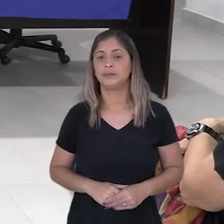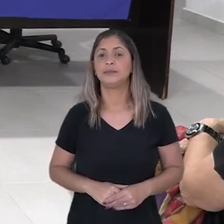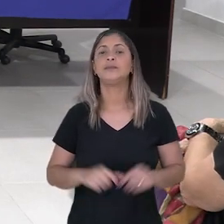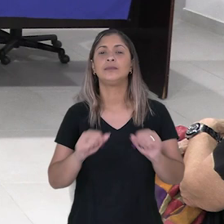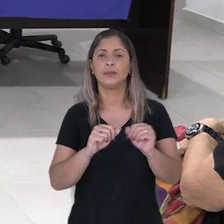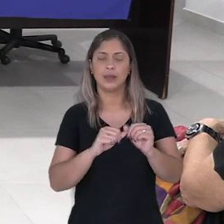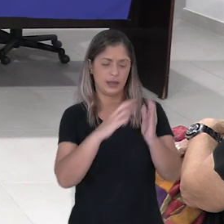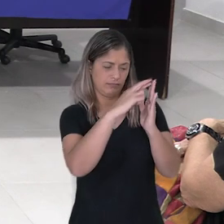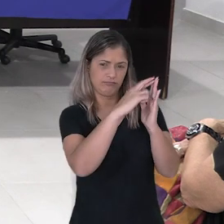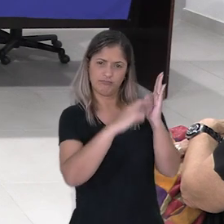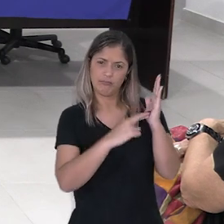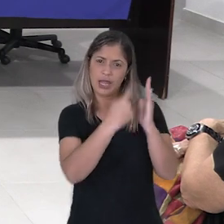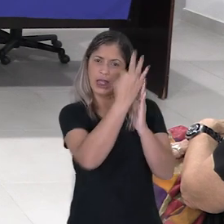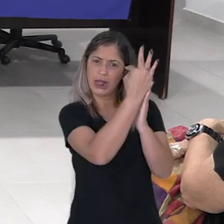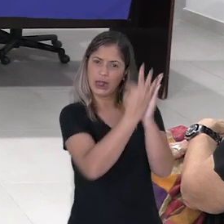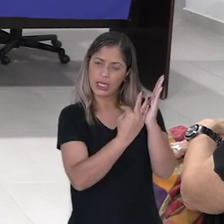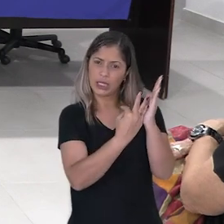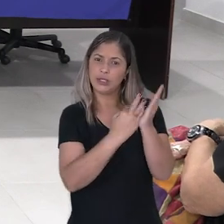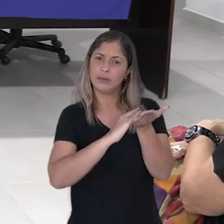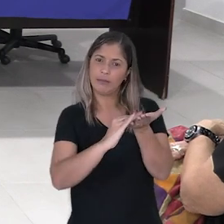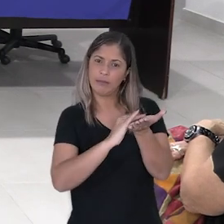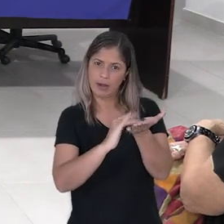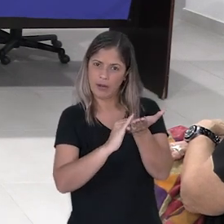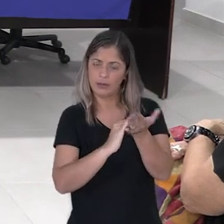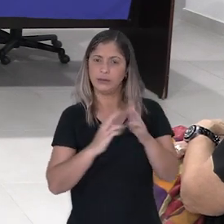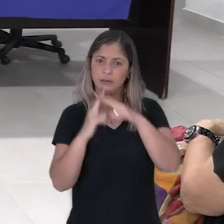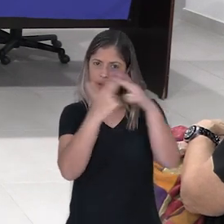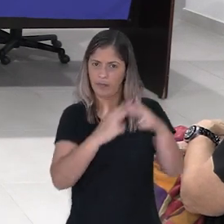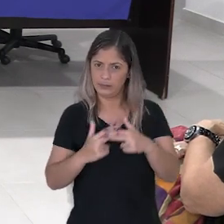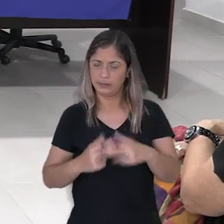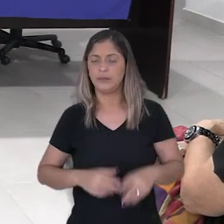revisora de textos em Braille.